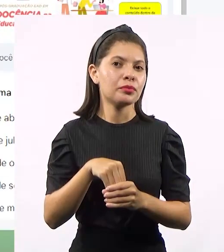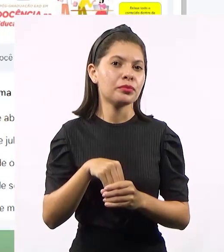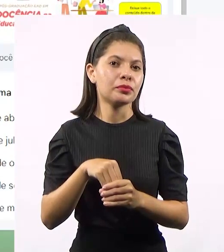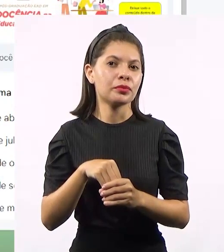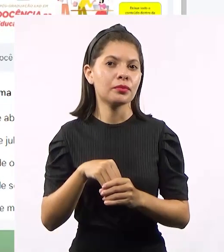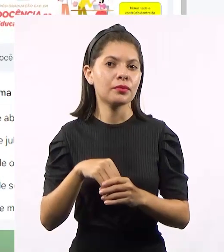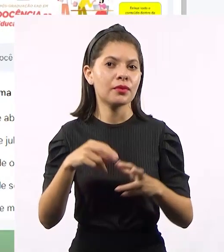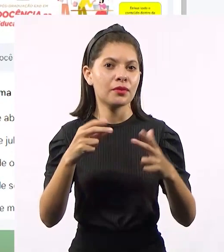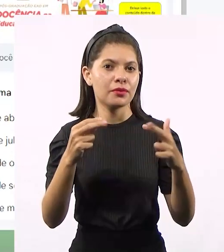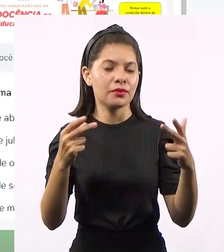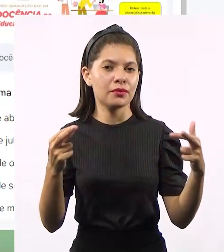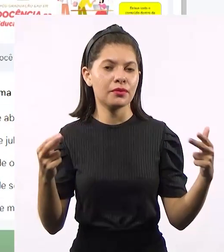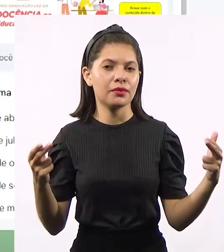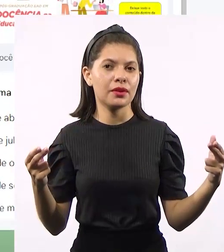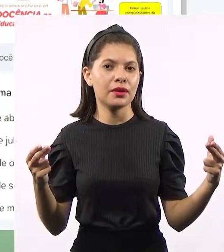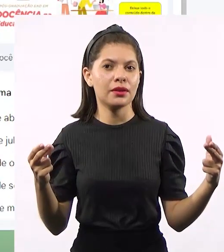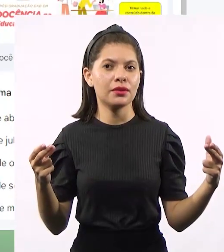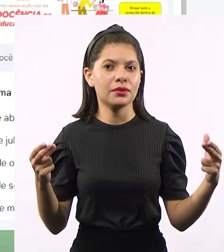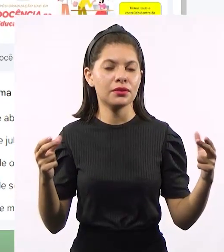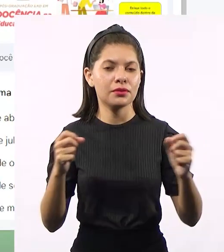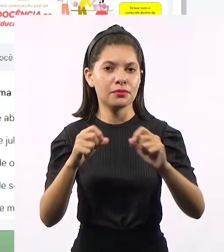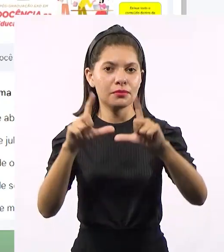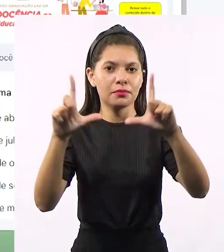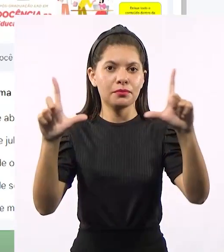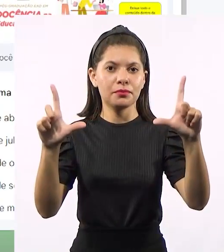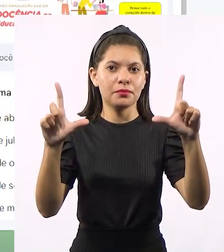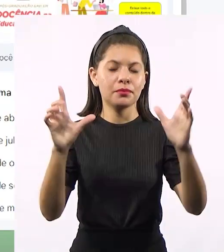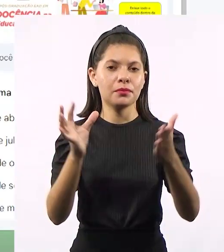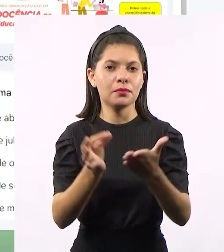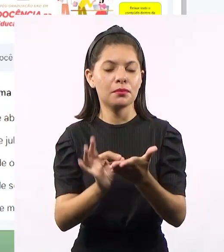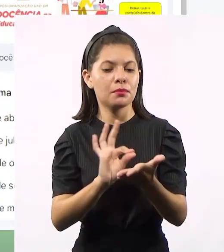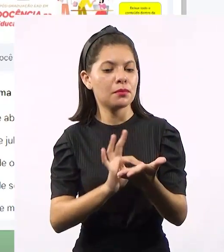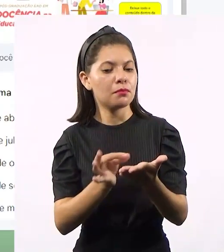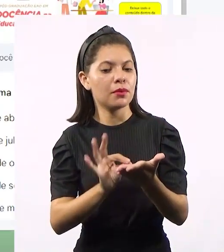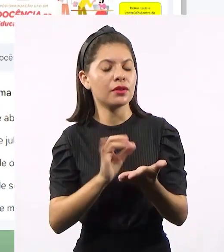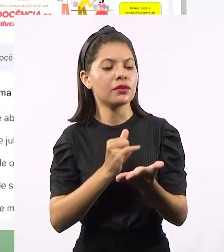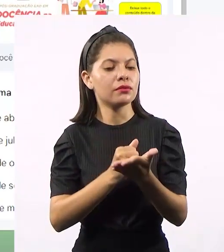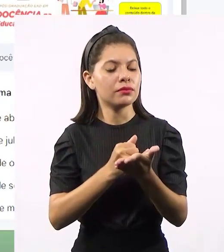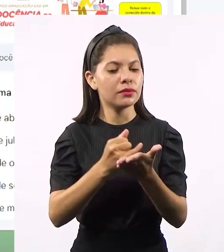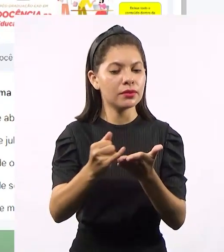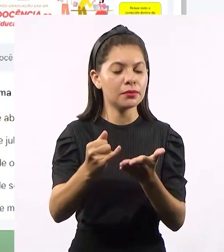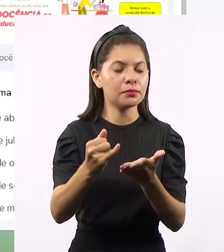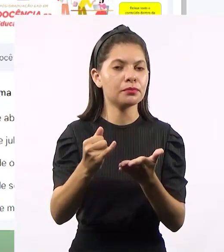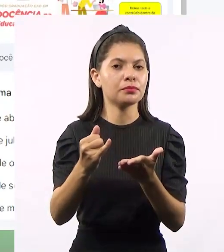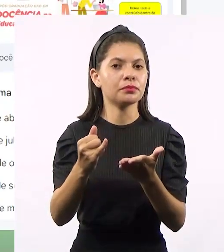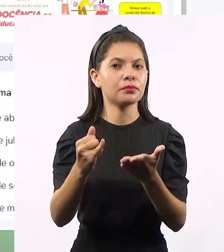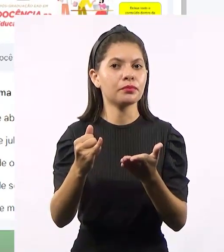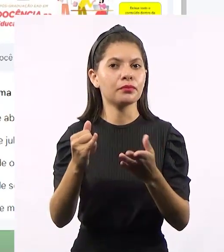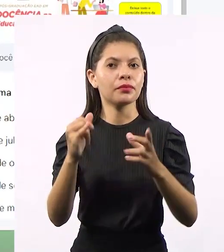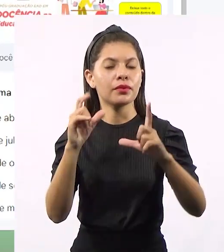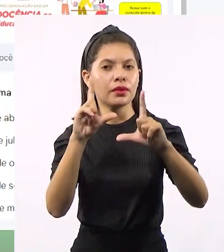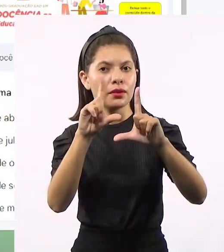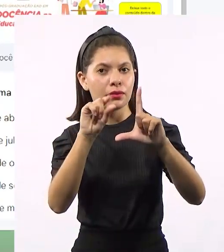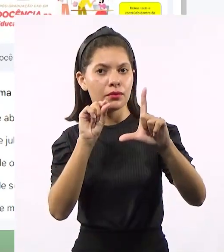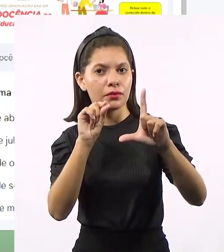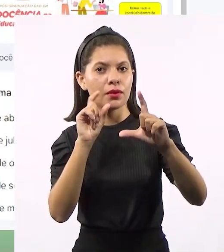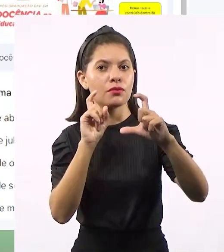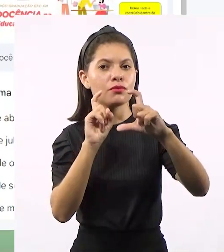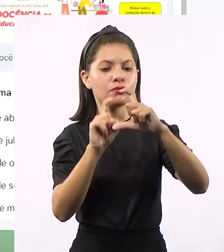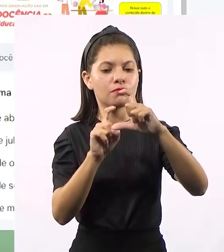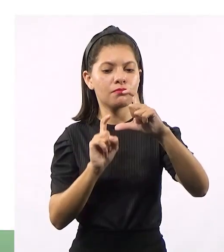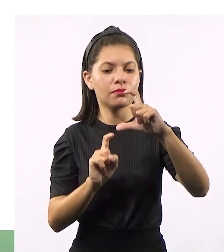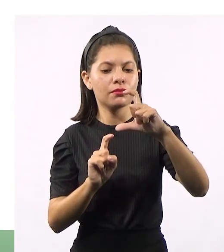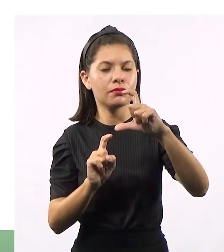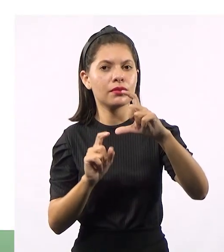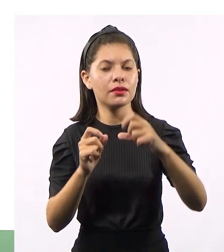aqui, caso não esteja já na página inicial, no menu inicial. Então, cliquei em formulários Google e aí eu vou abrir um